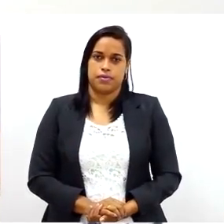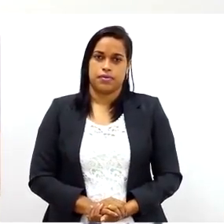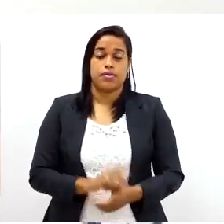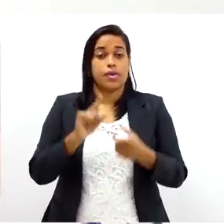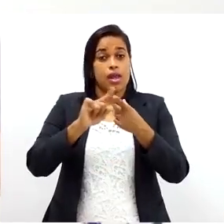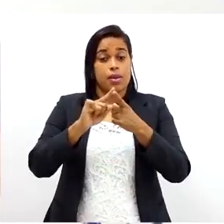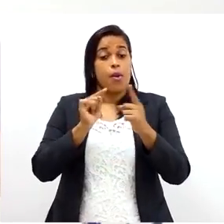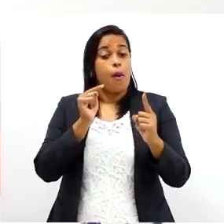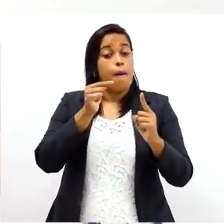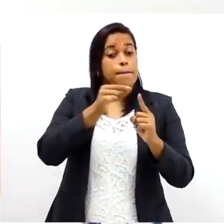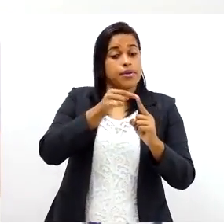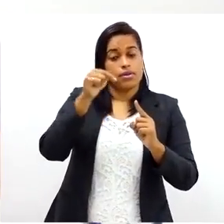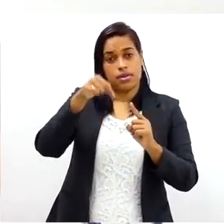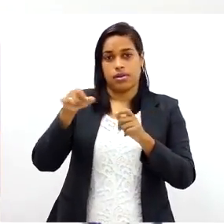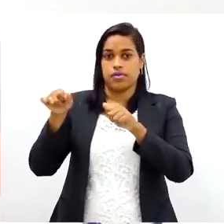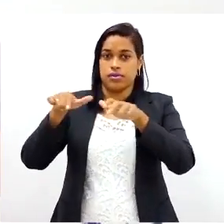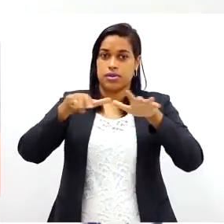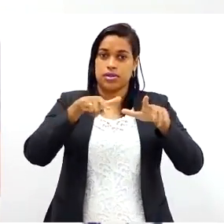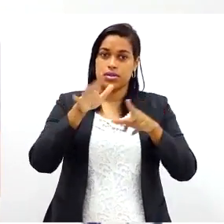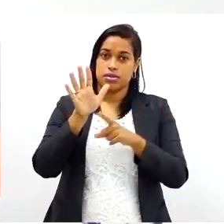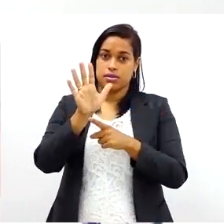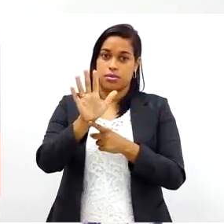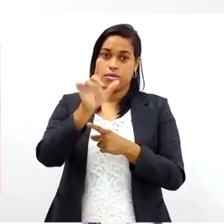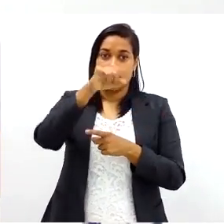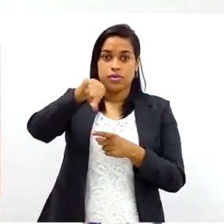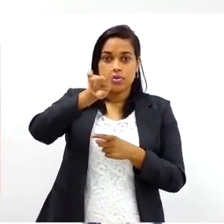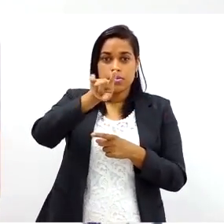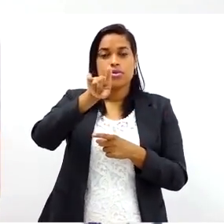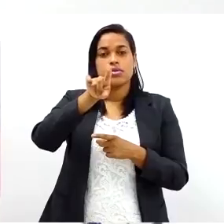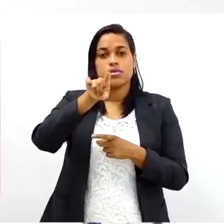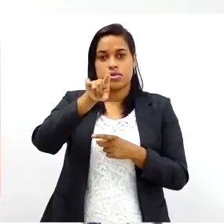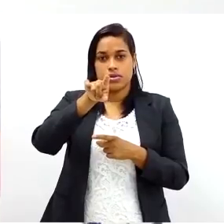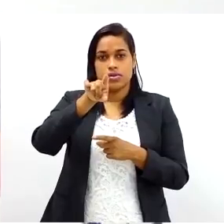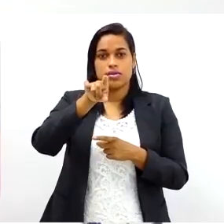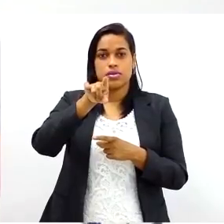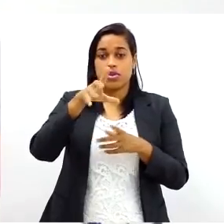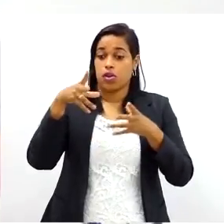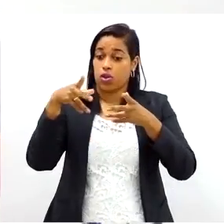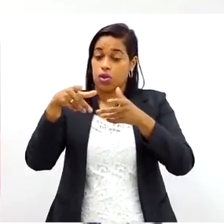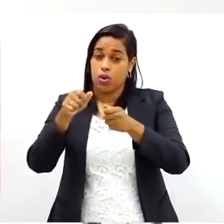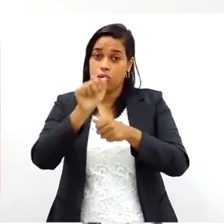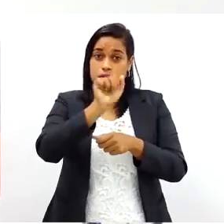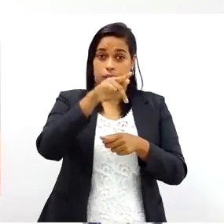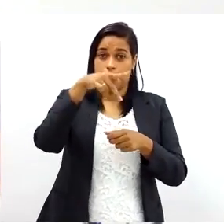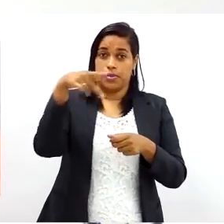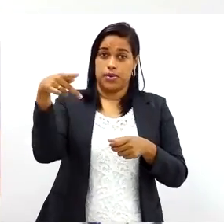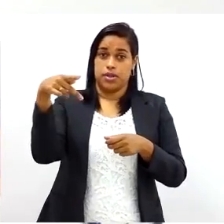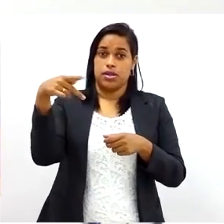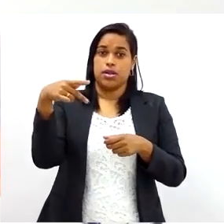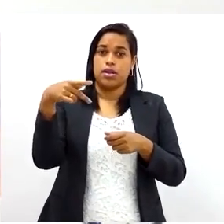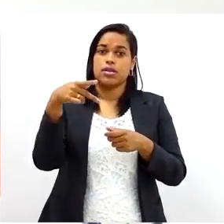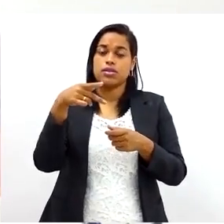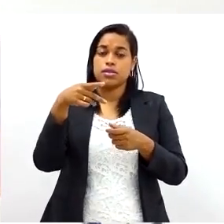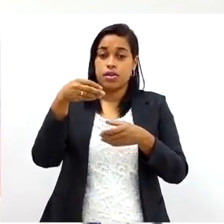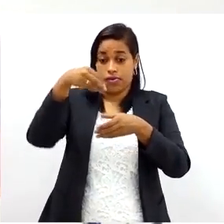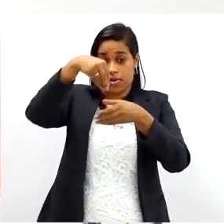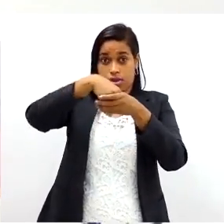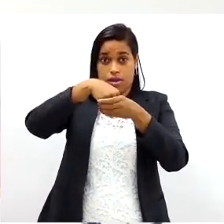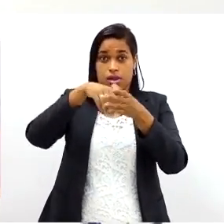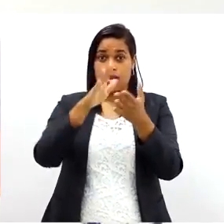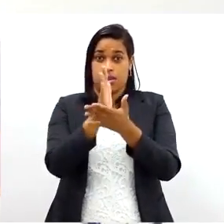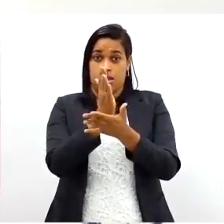Então, o objetivo dessa semana foi mostrar para vocês que todo o aplicativo ele é concebido por meio de